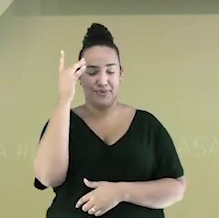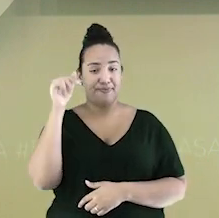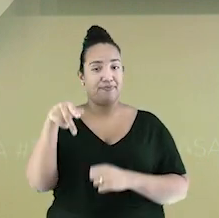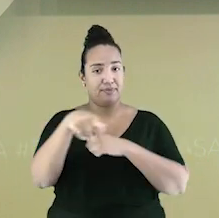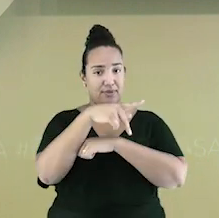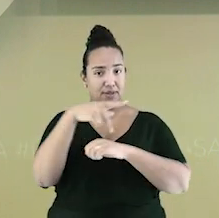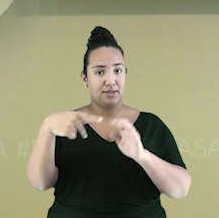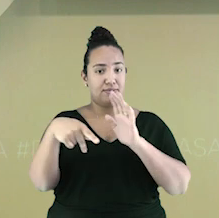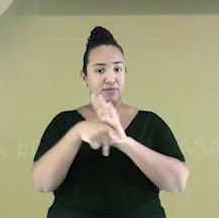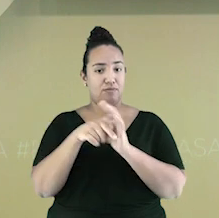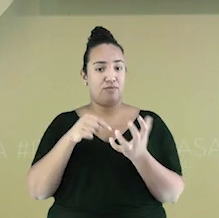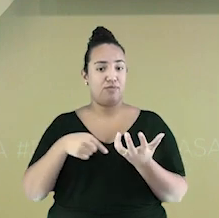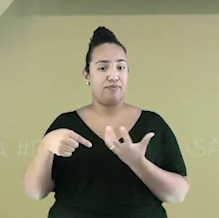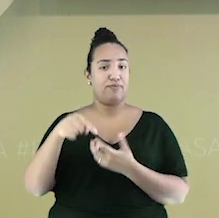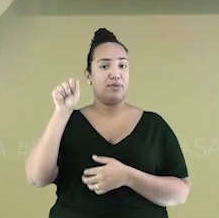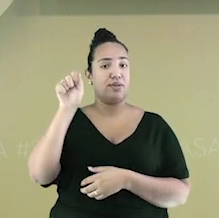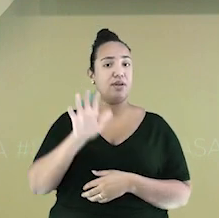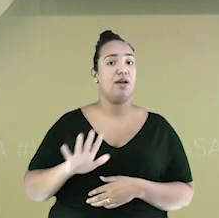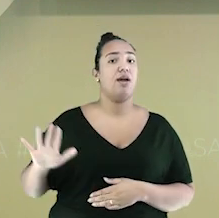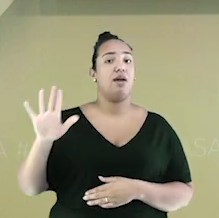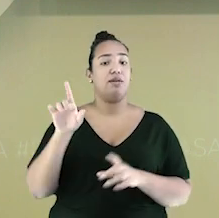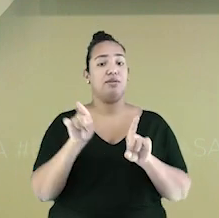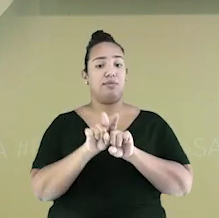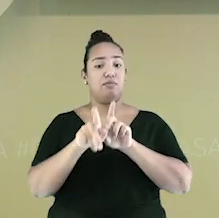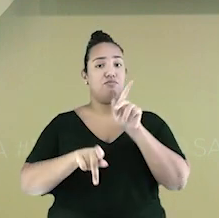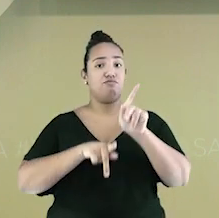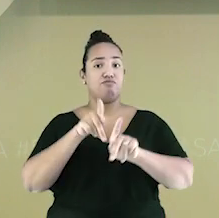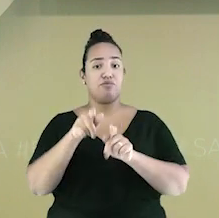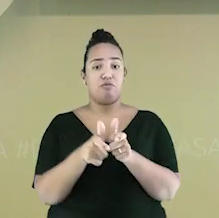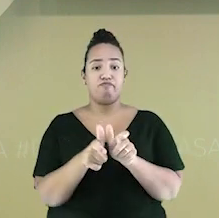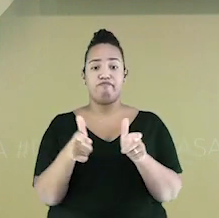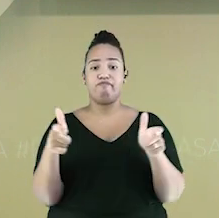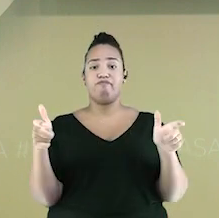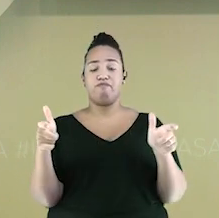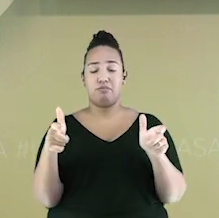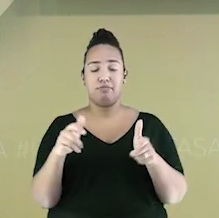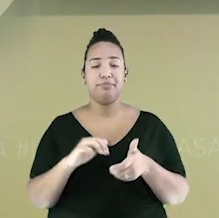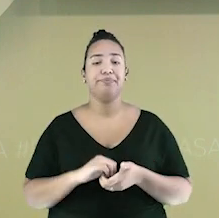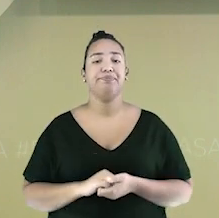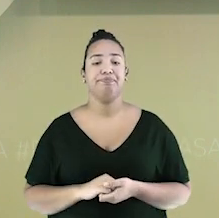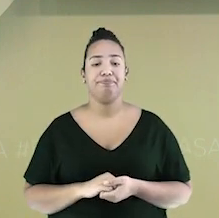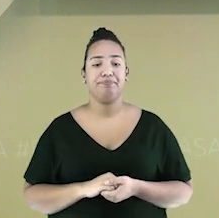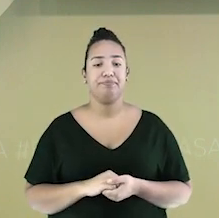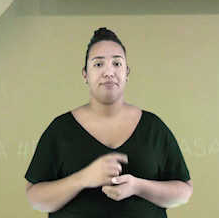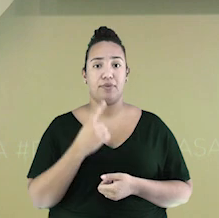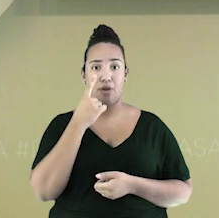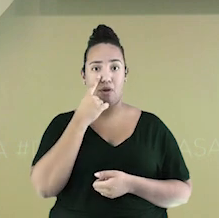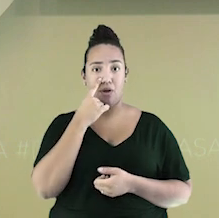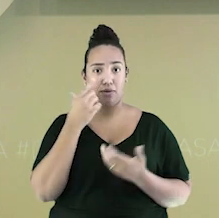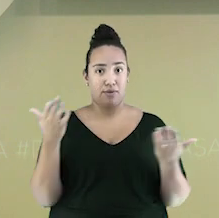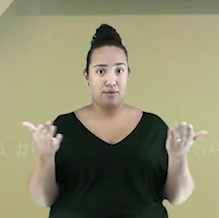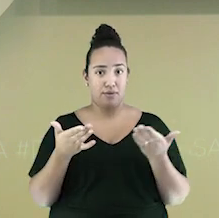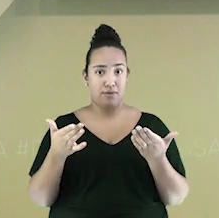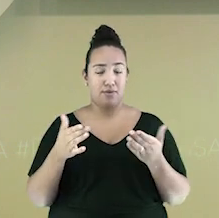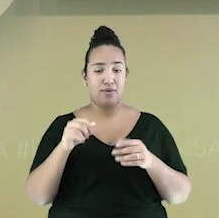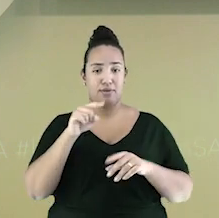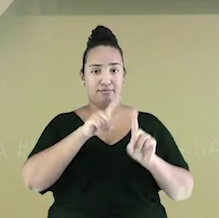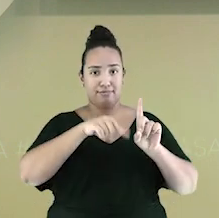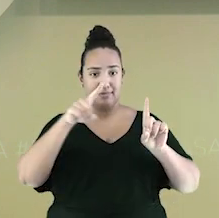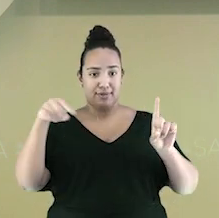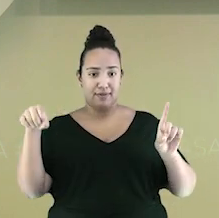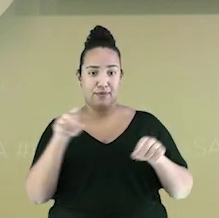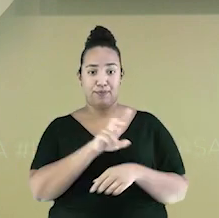continente asiático e é o segundo mais populoso do mundo, só perdendo para a China. Observem esse